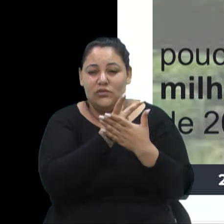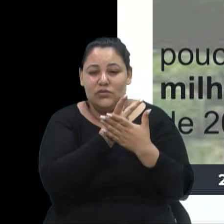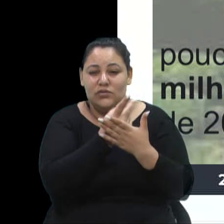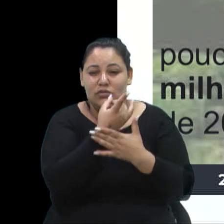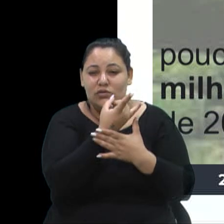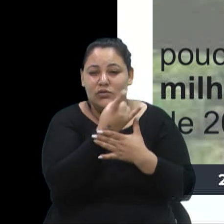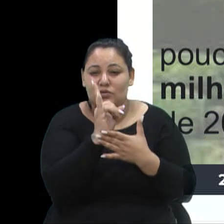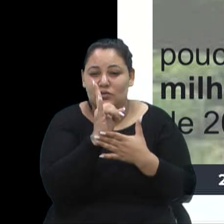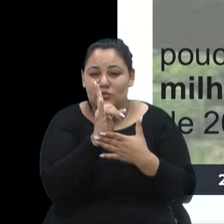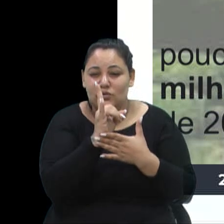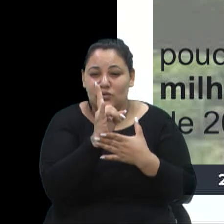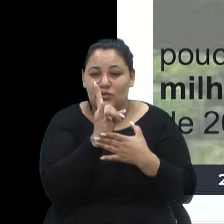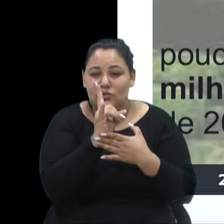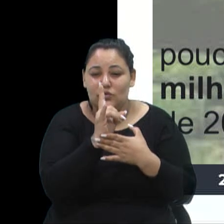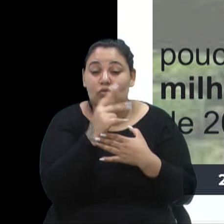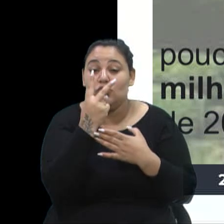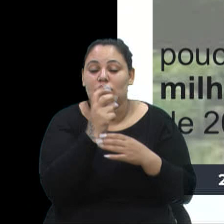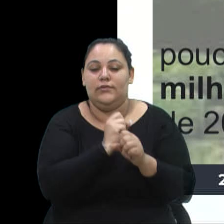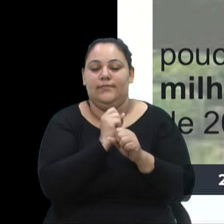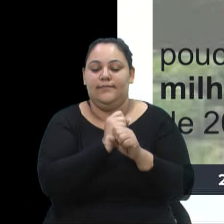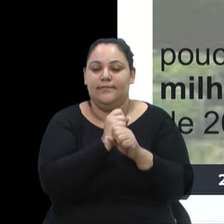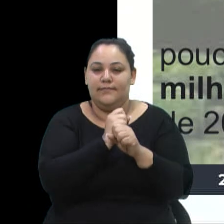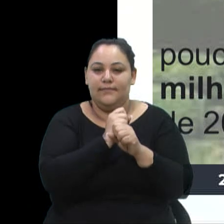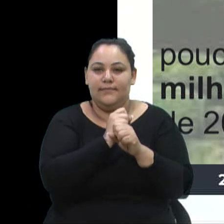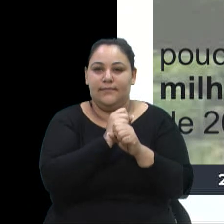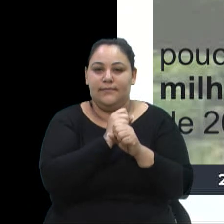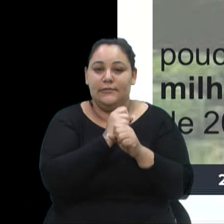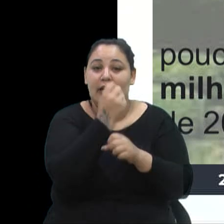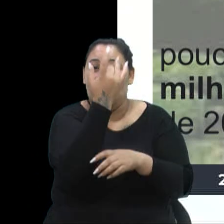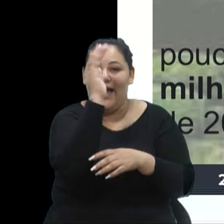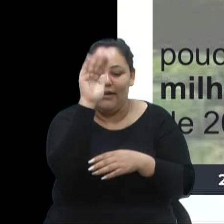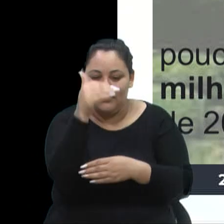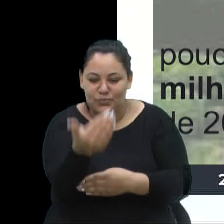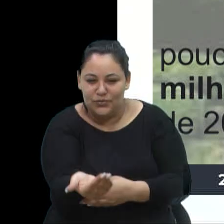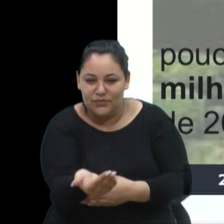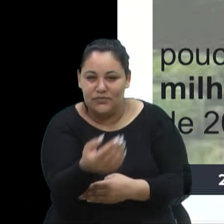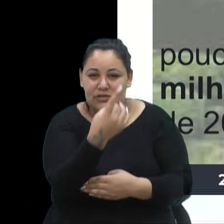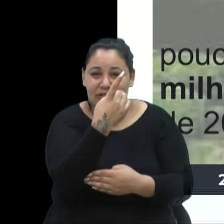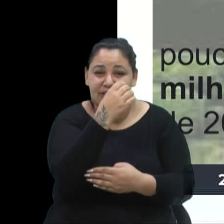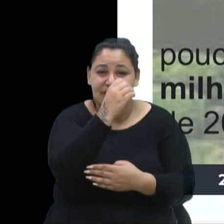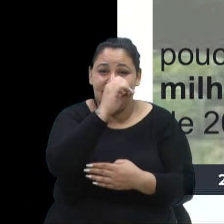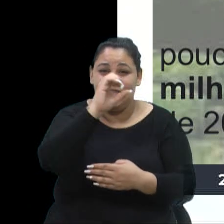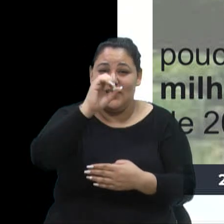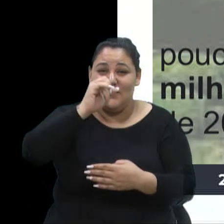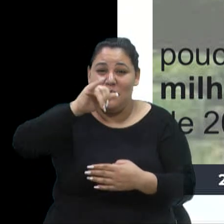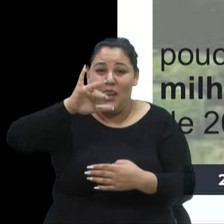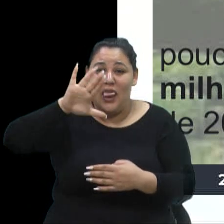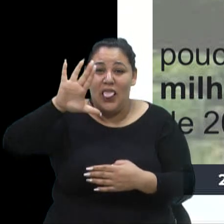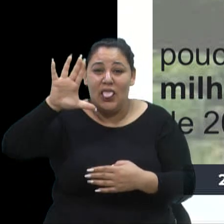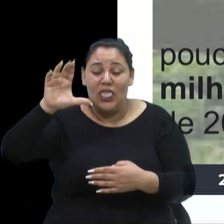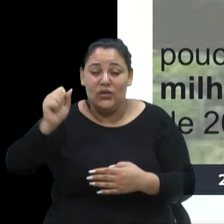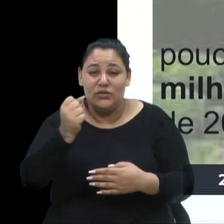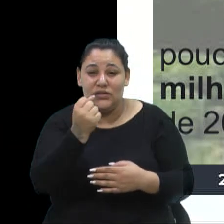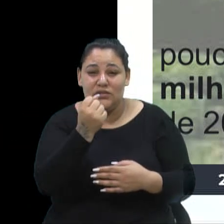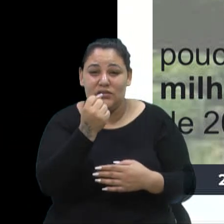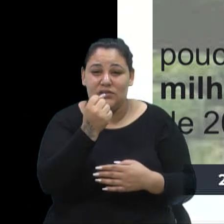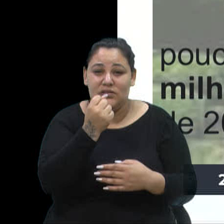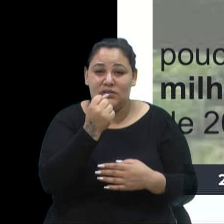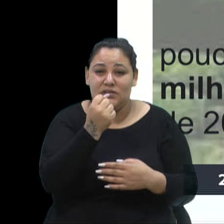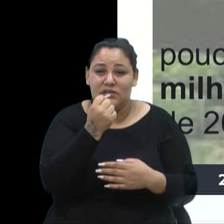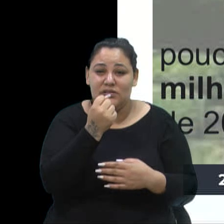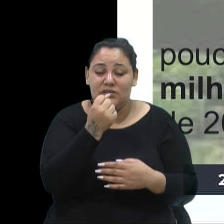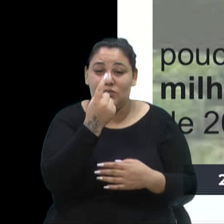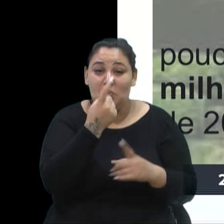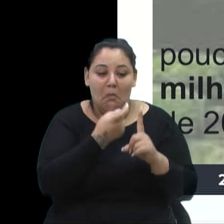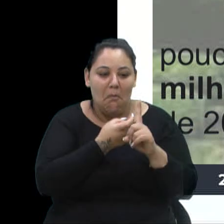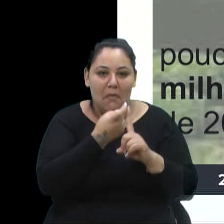últimos anos, nos últimos 2 anos. Árvores derrubadas, 100 milhões em pouco mais de um mês. E